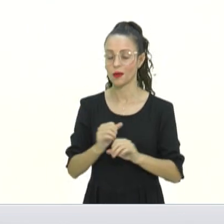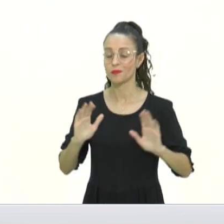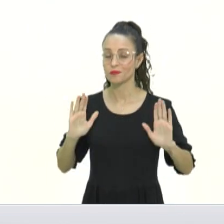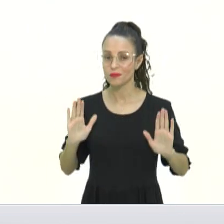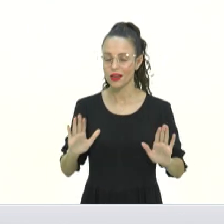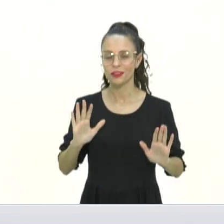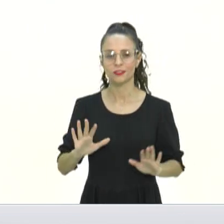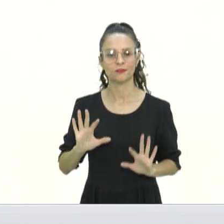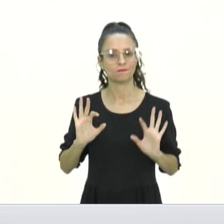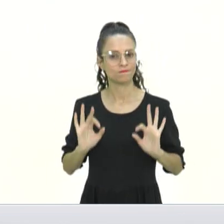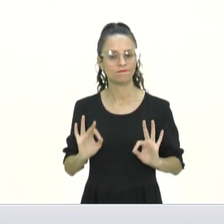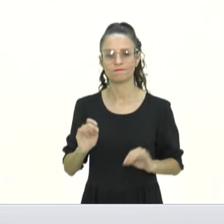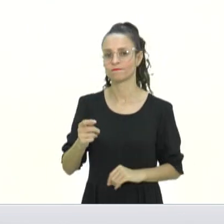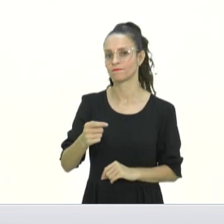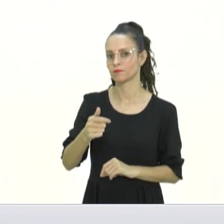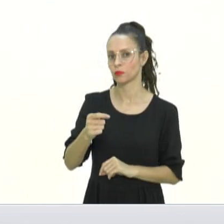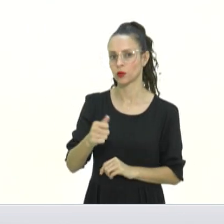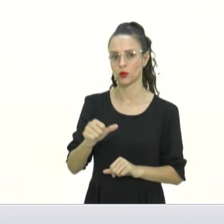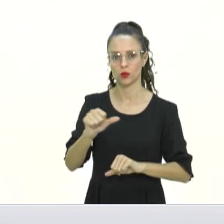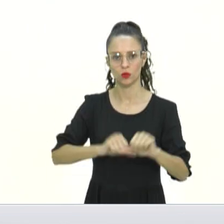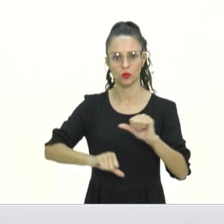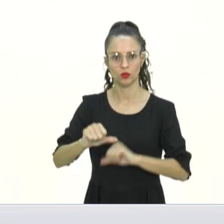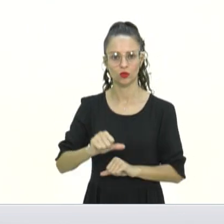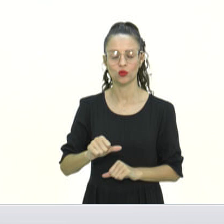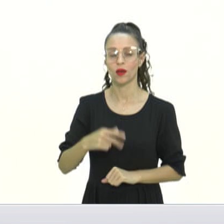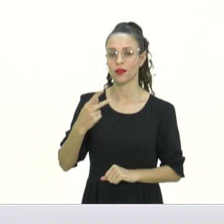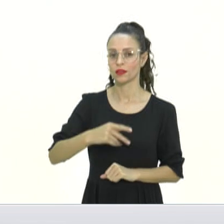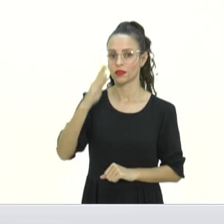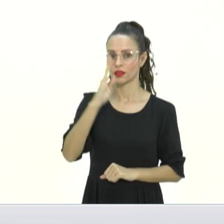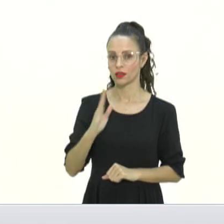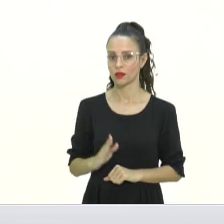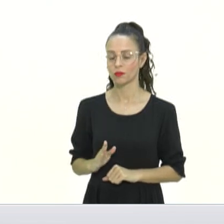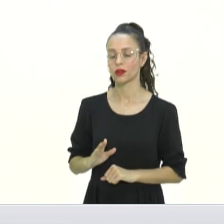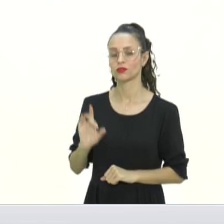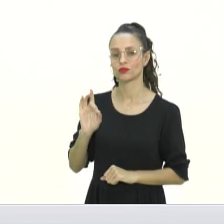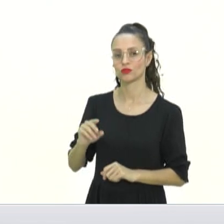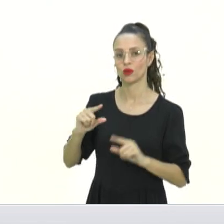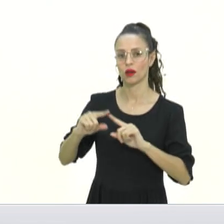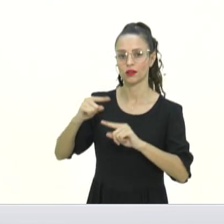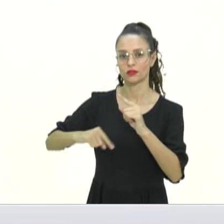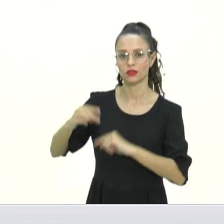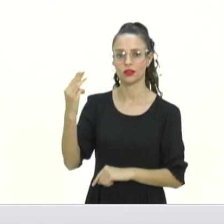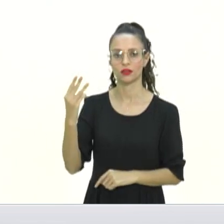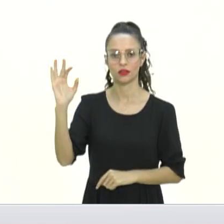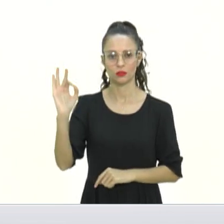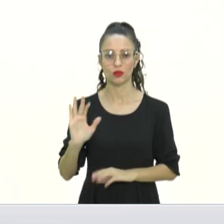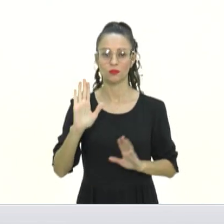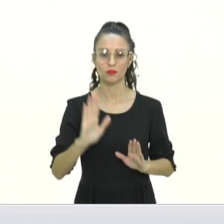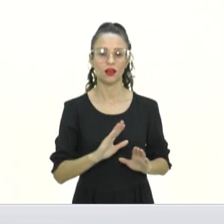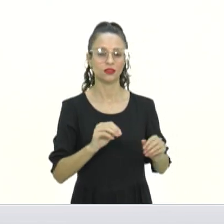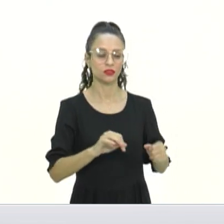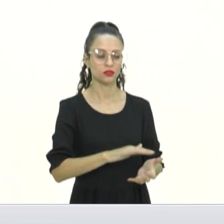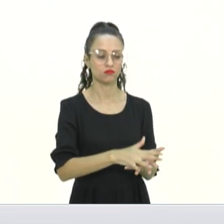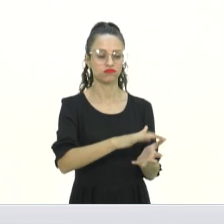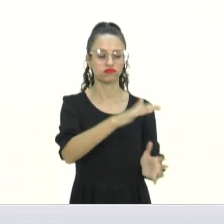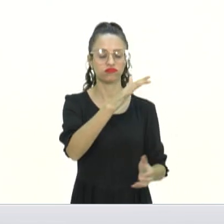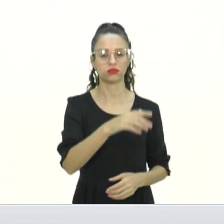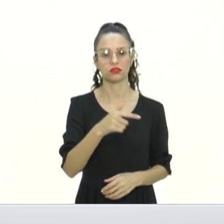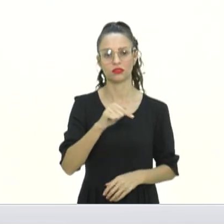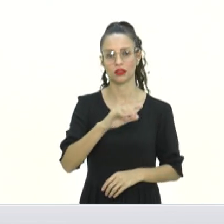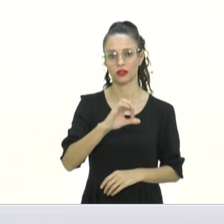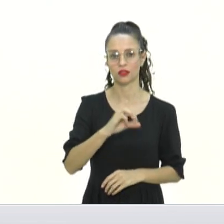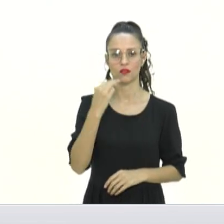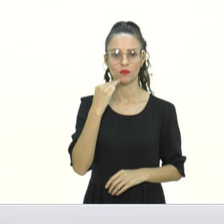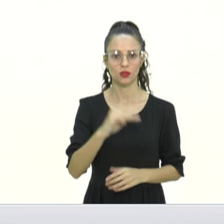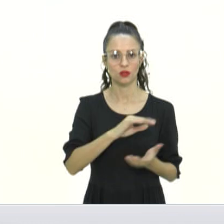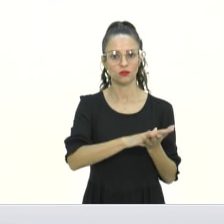prática pouco mudou. O país recicla apenas 3% das 79 milhões de toneladas